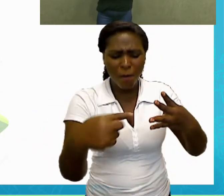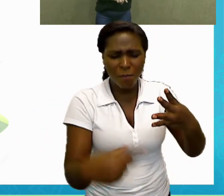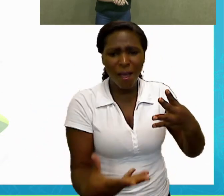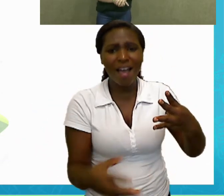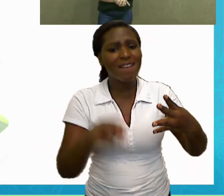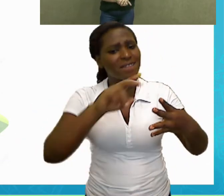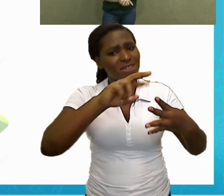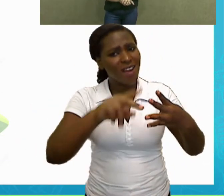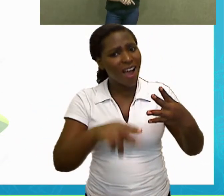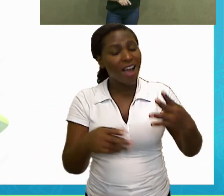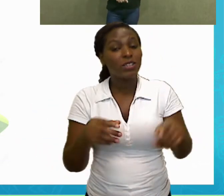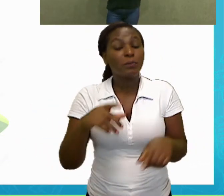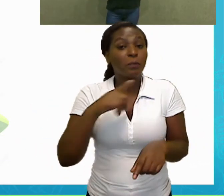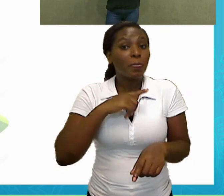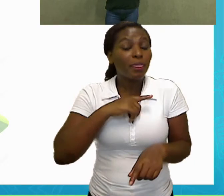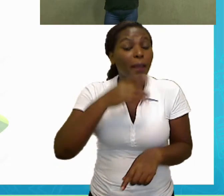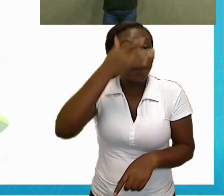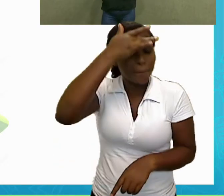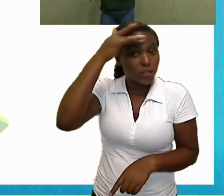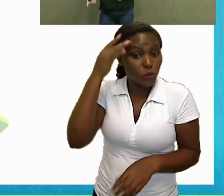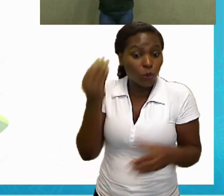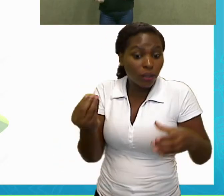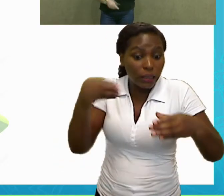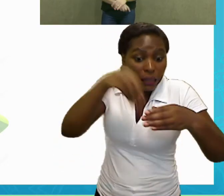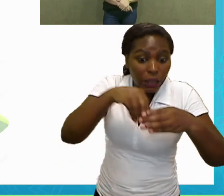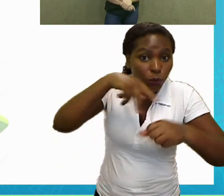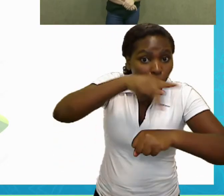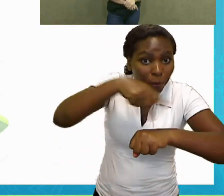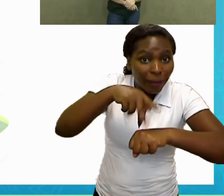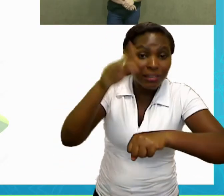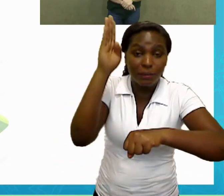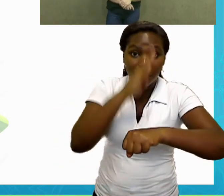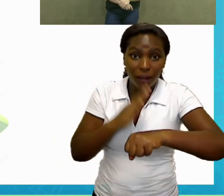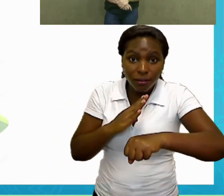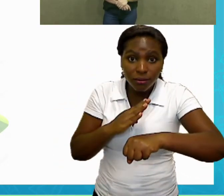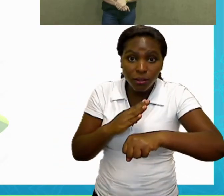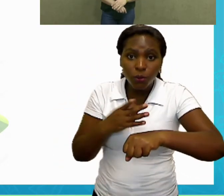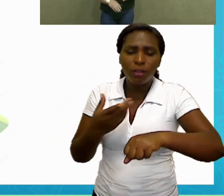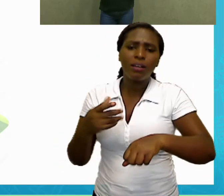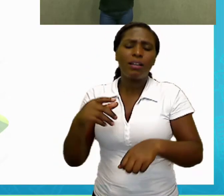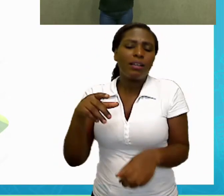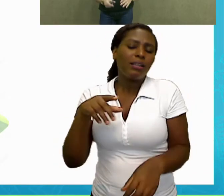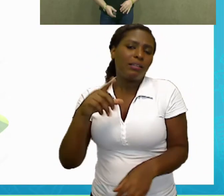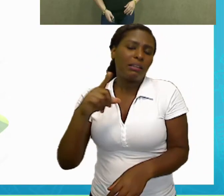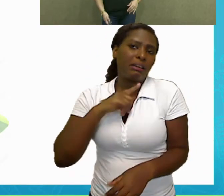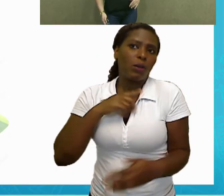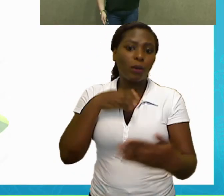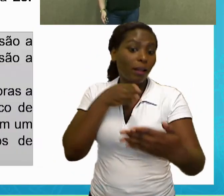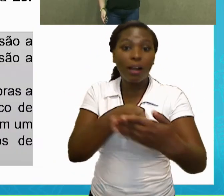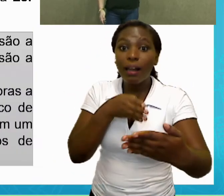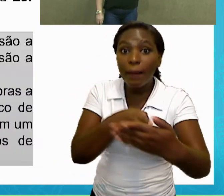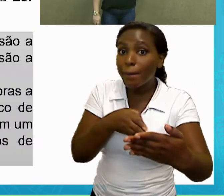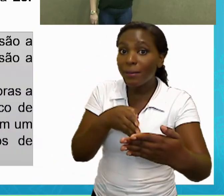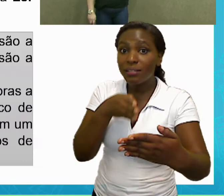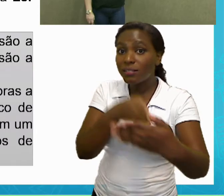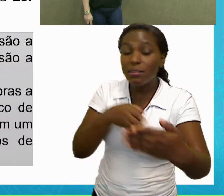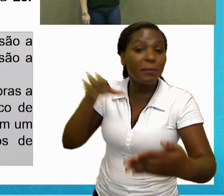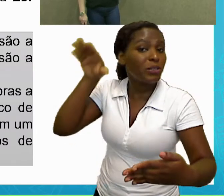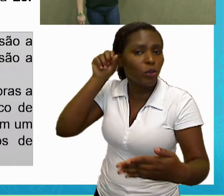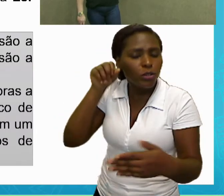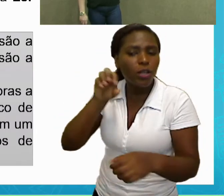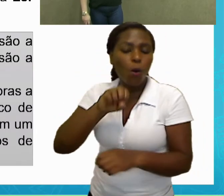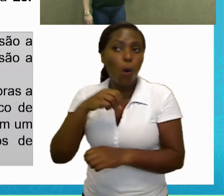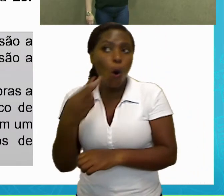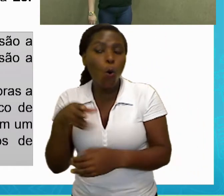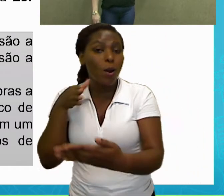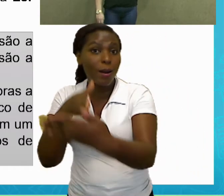suas limitações físicas, expressam-se de formas restritas, como, por exemplo, a Libras,